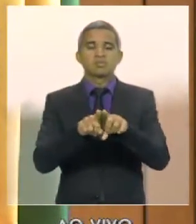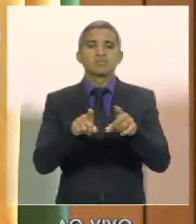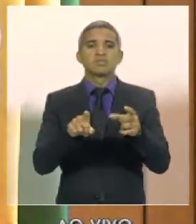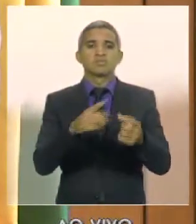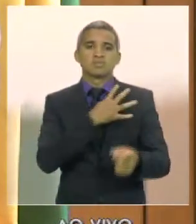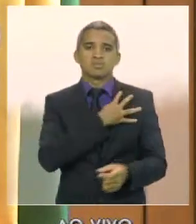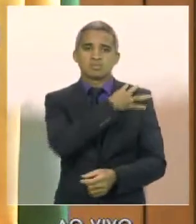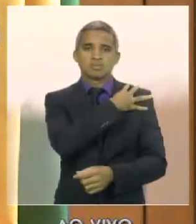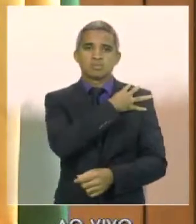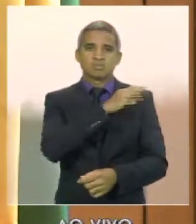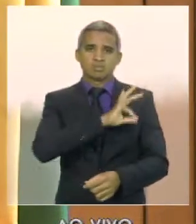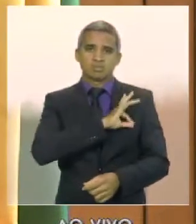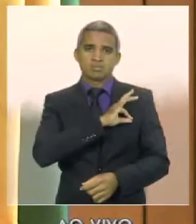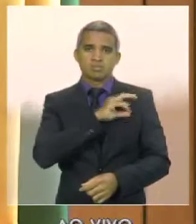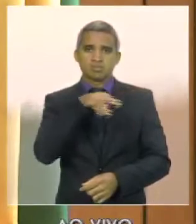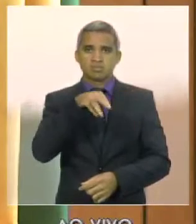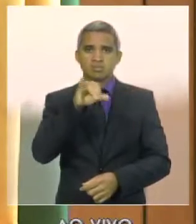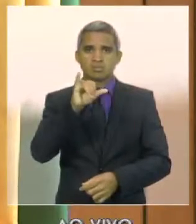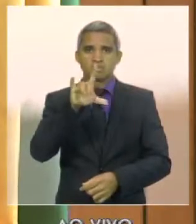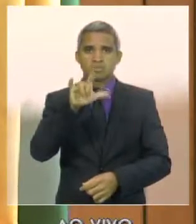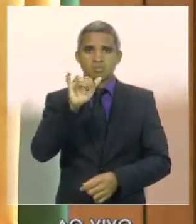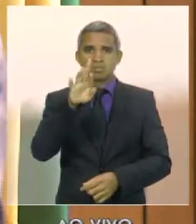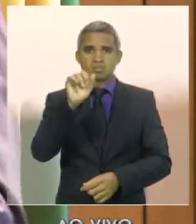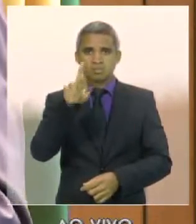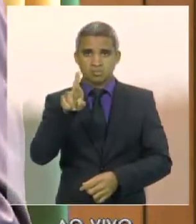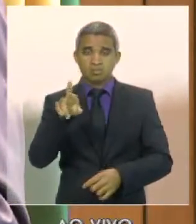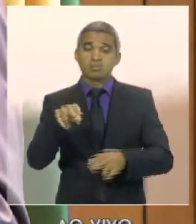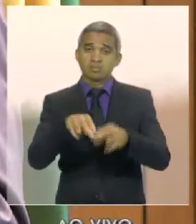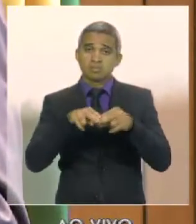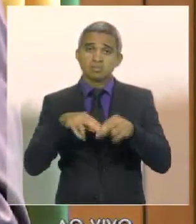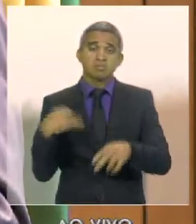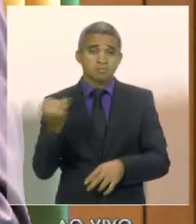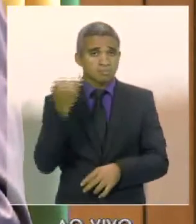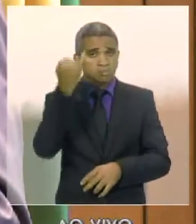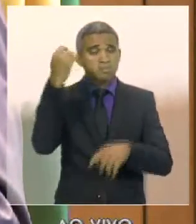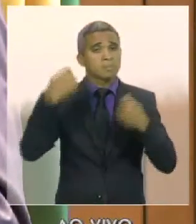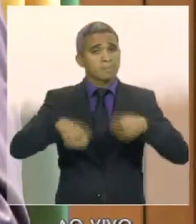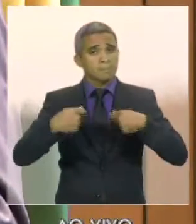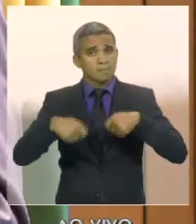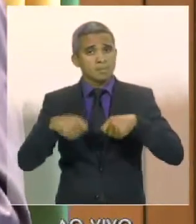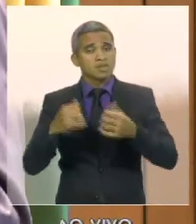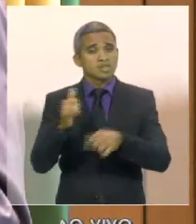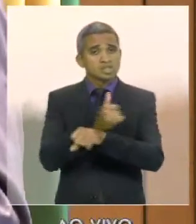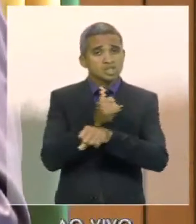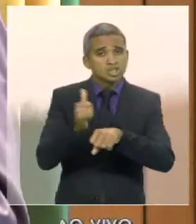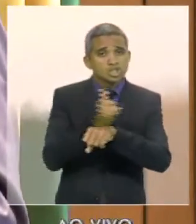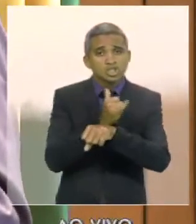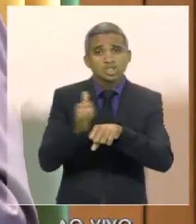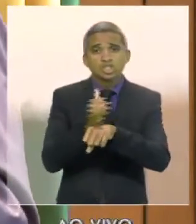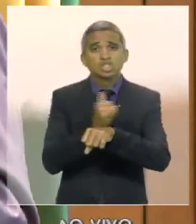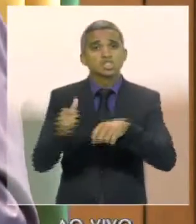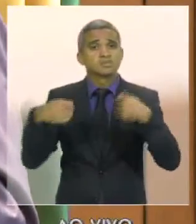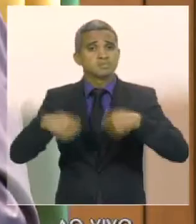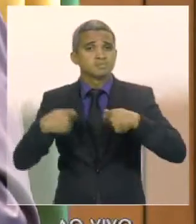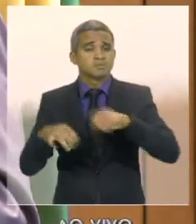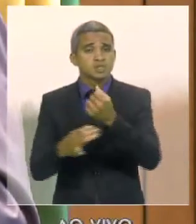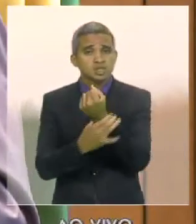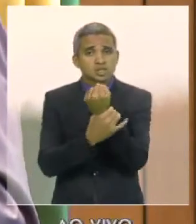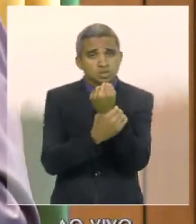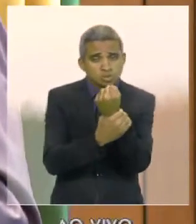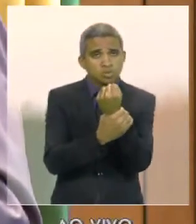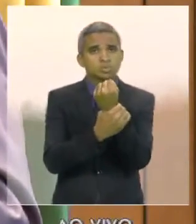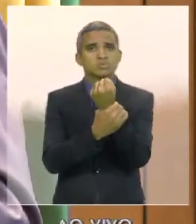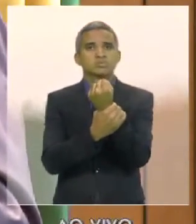preciso estratégia, que é preciso realmente fortalecer a segurança, com, acima de tudo, com as condições necessárias para exercer